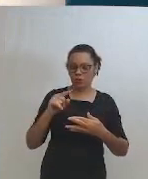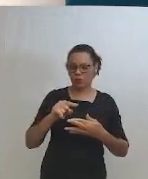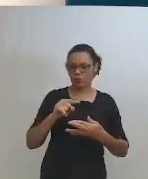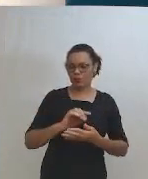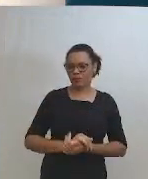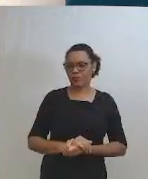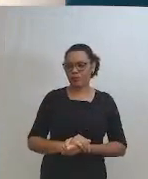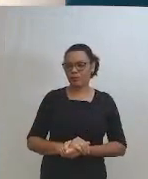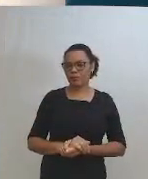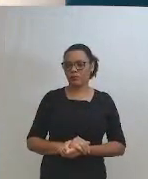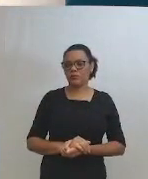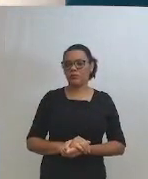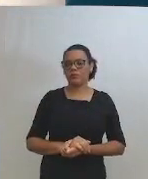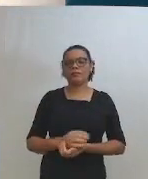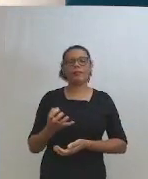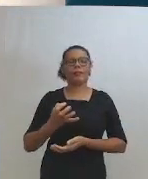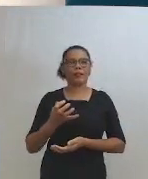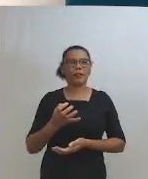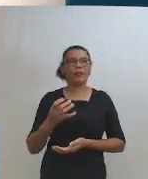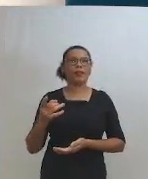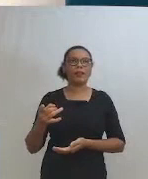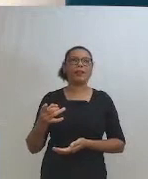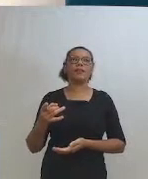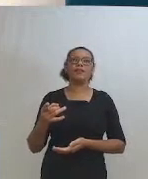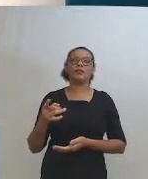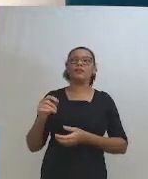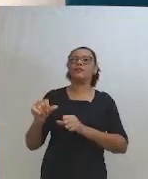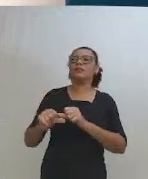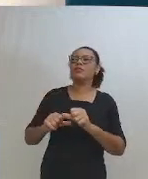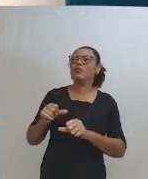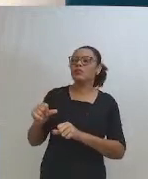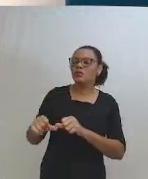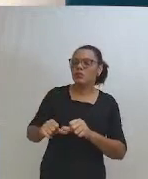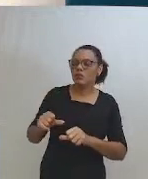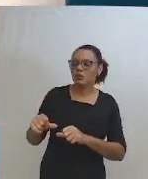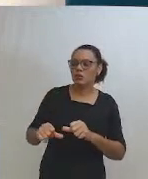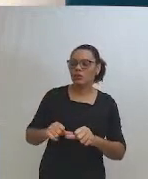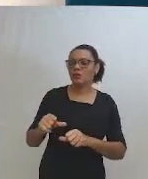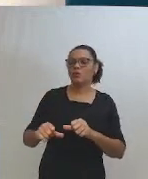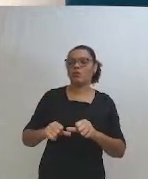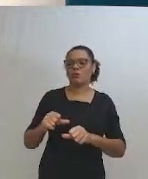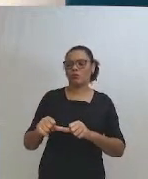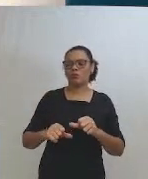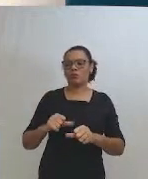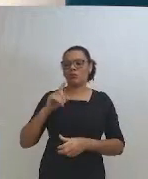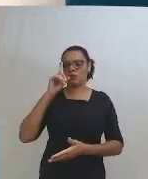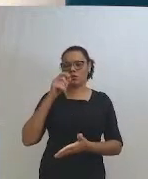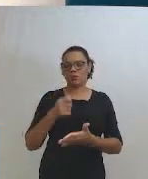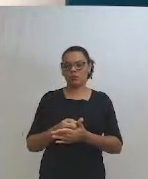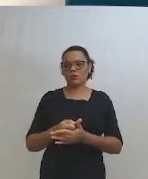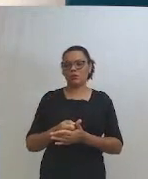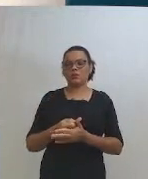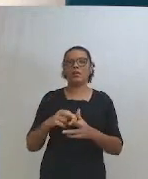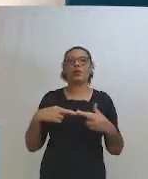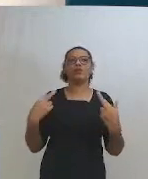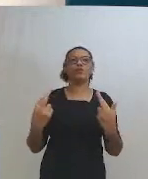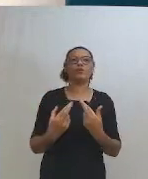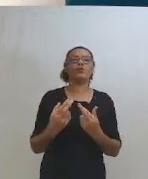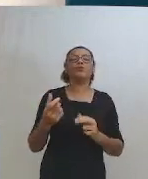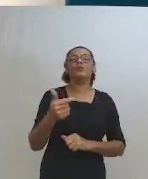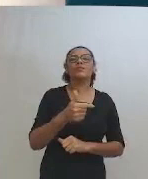pretende a obtenção da reforma quanto ao decisão proferido pela 2ª Câmara Criminal do Estado de